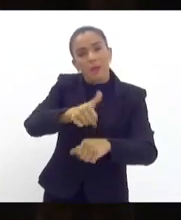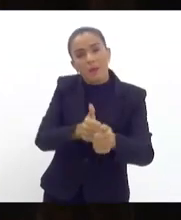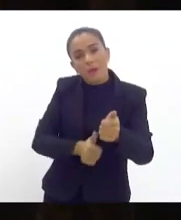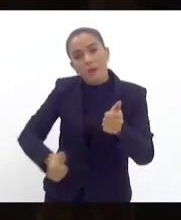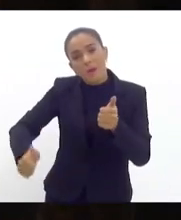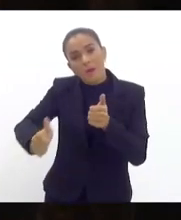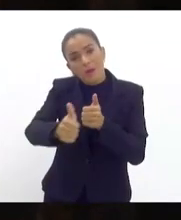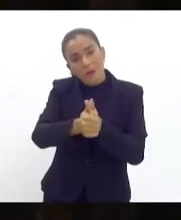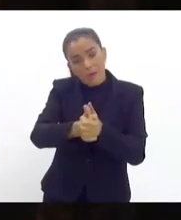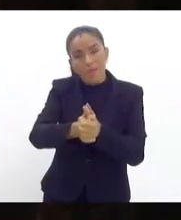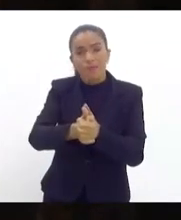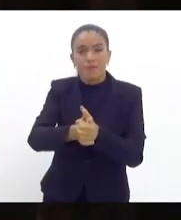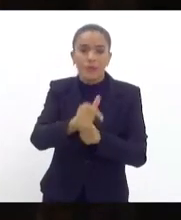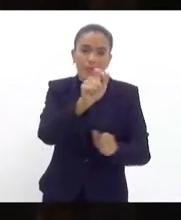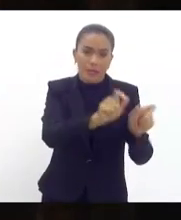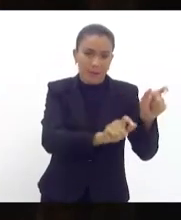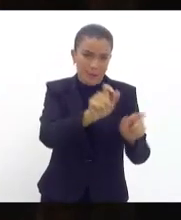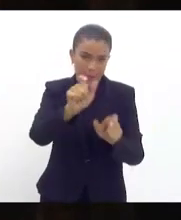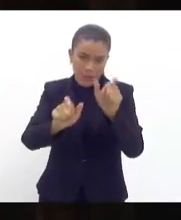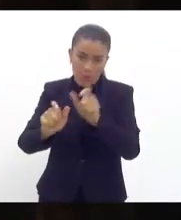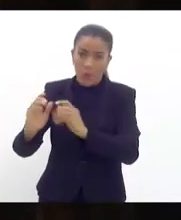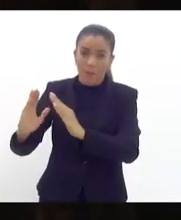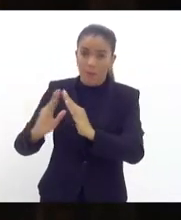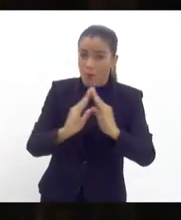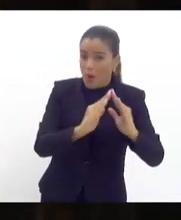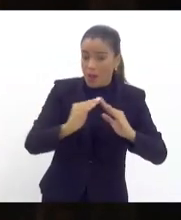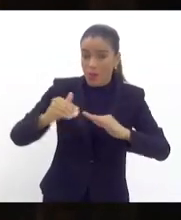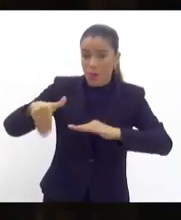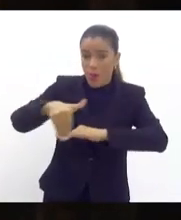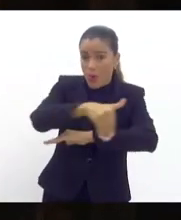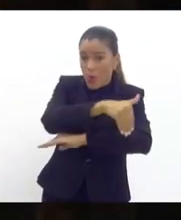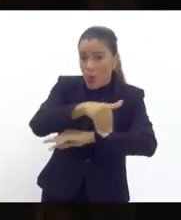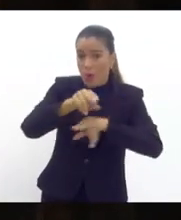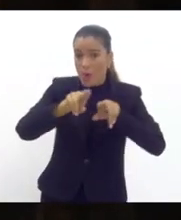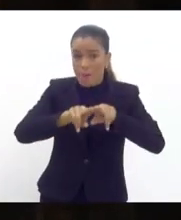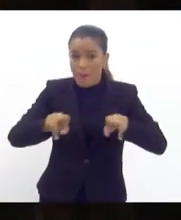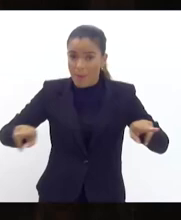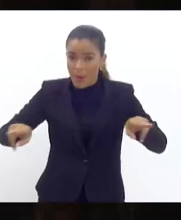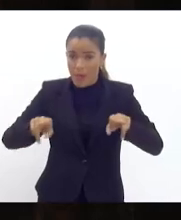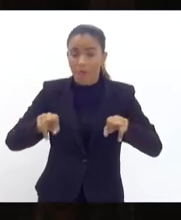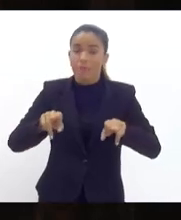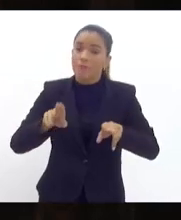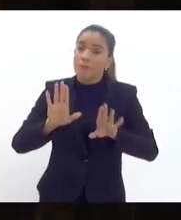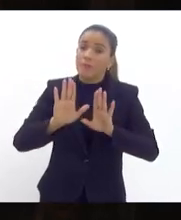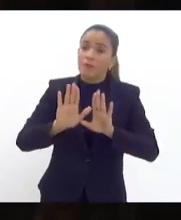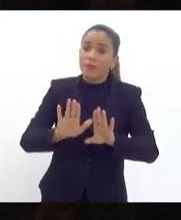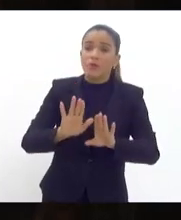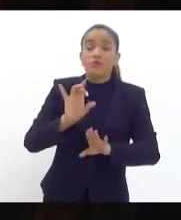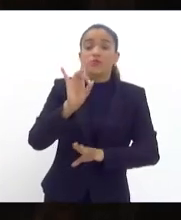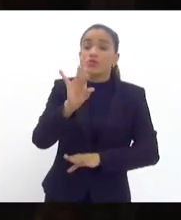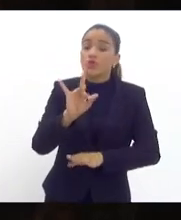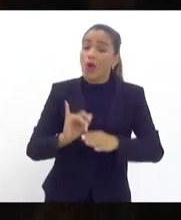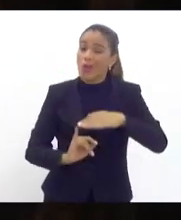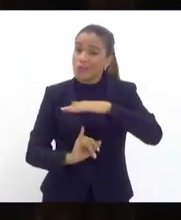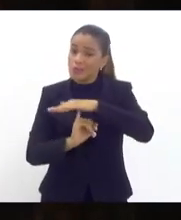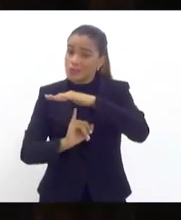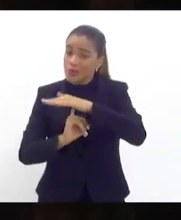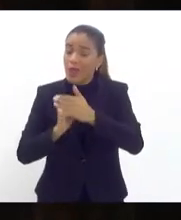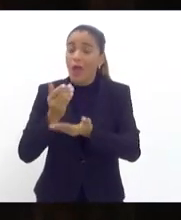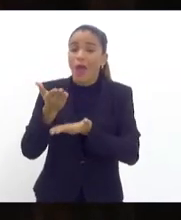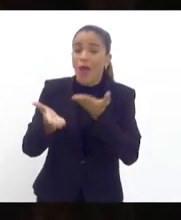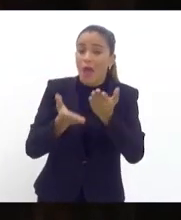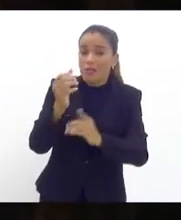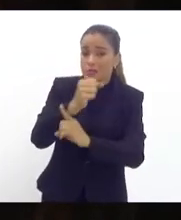Nessas questões de pessoas moradores de rua que em situação de vulnerabilidade via de regras são os órgãos assistenciais